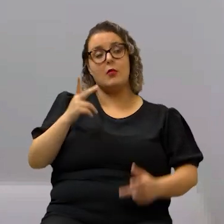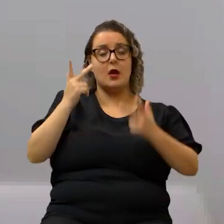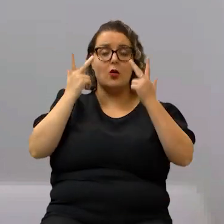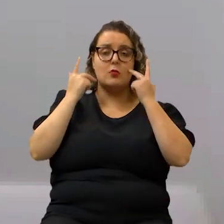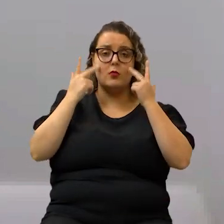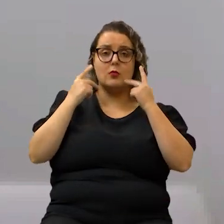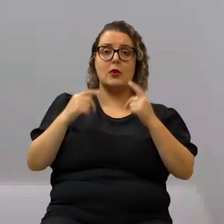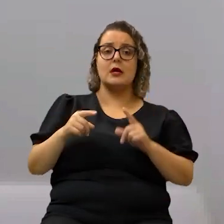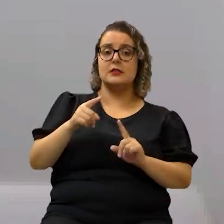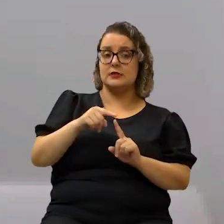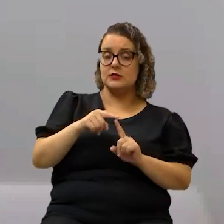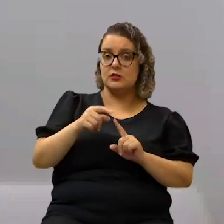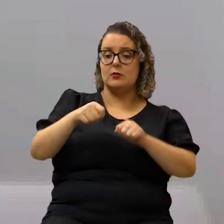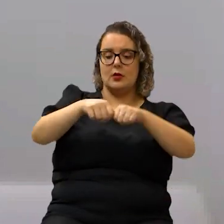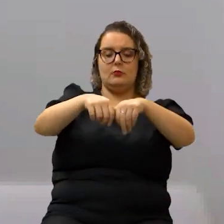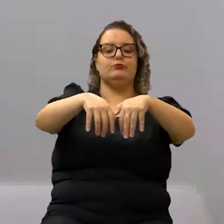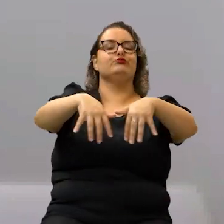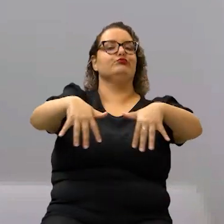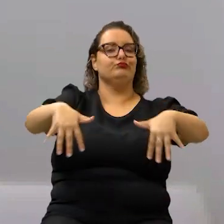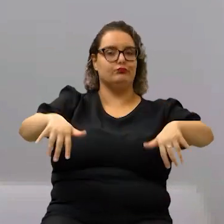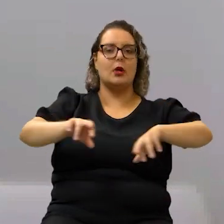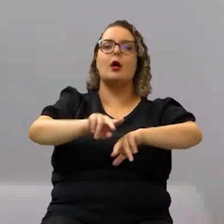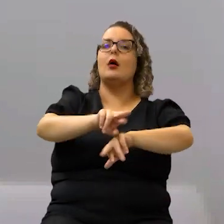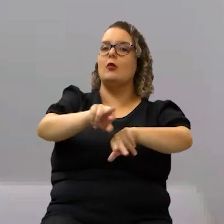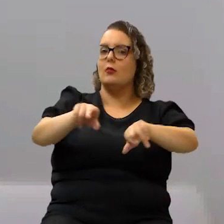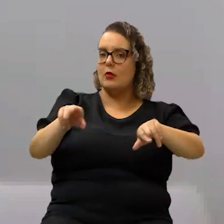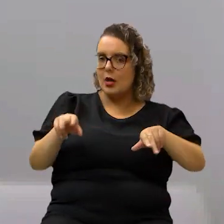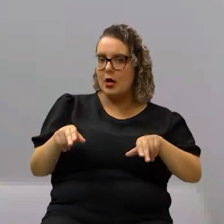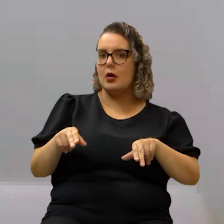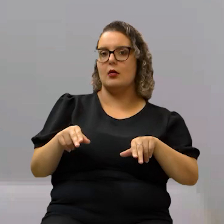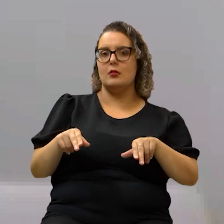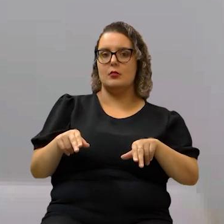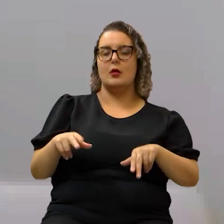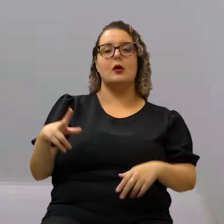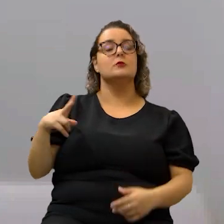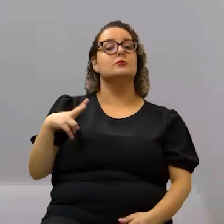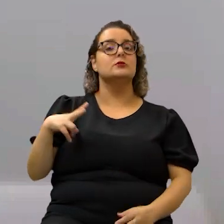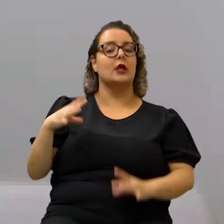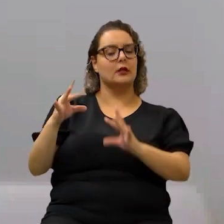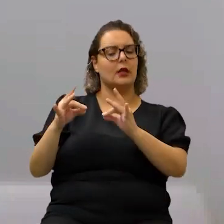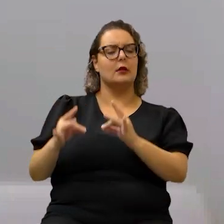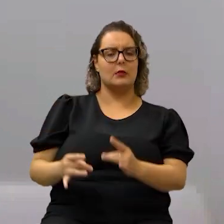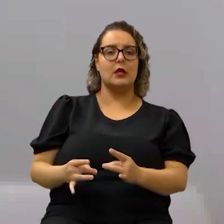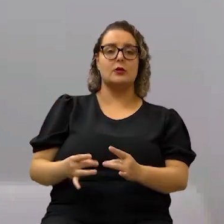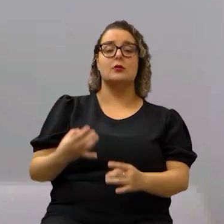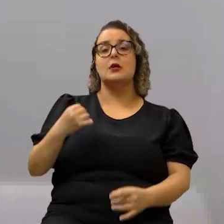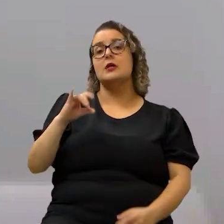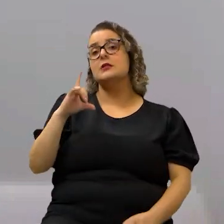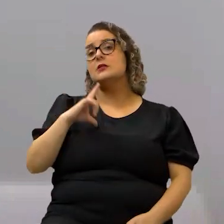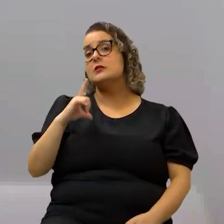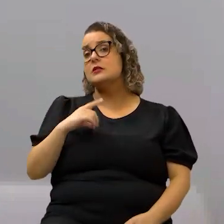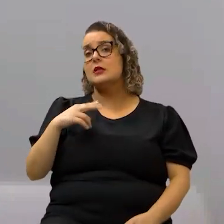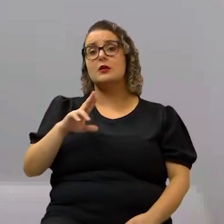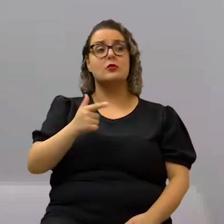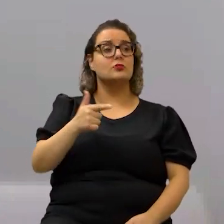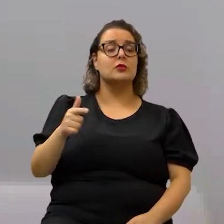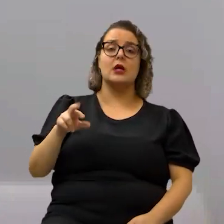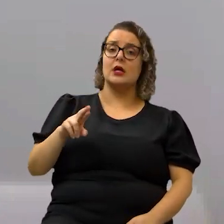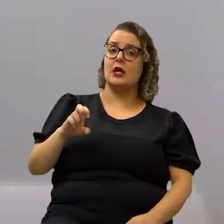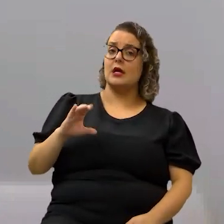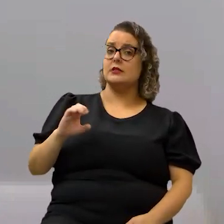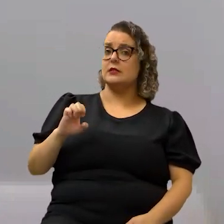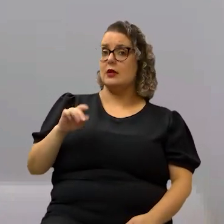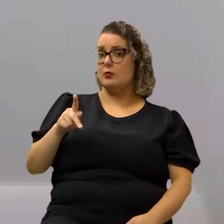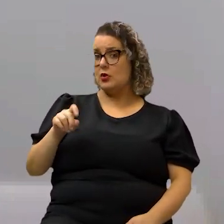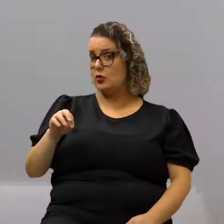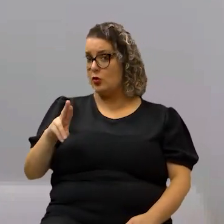mesmo esse subtipo, existem várias particularidades. Então, se ele tem ou não tem